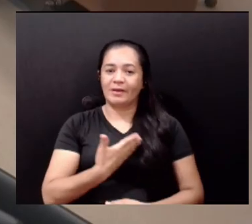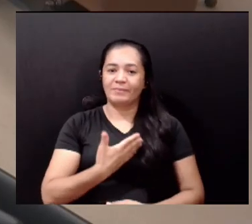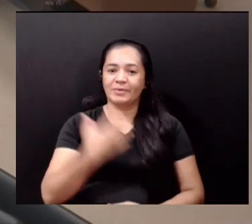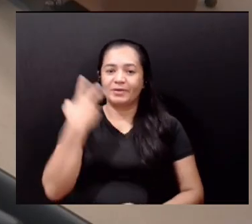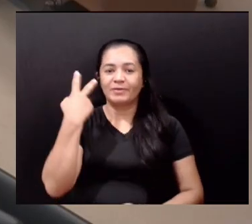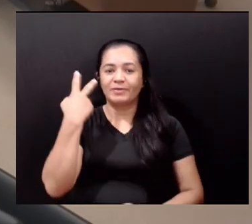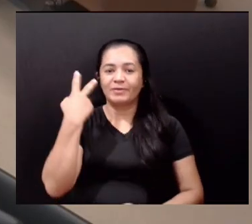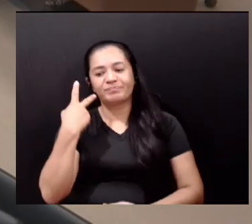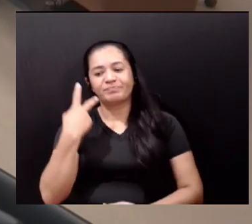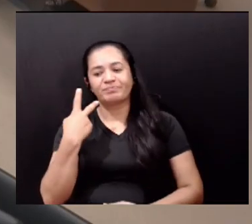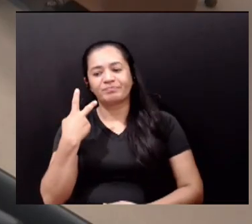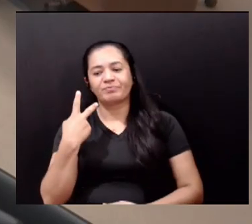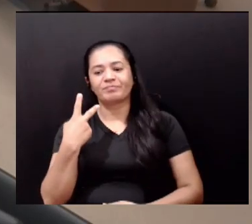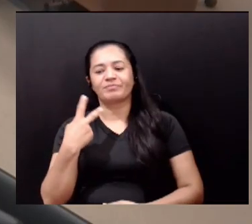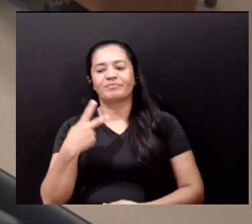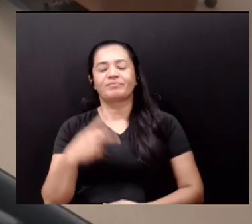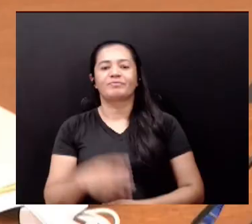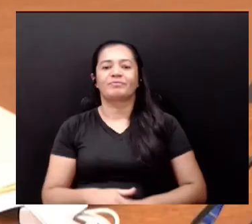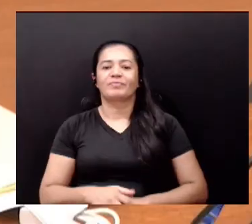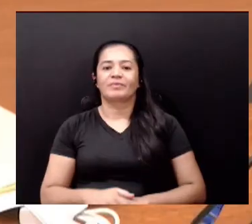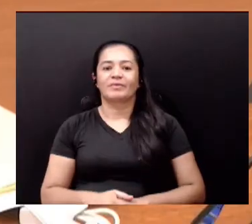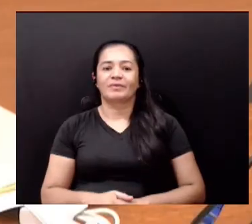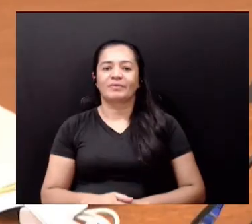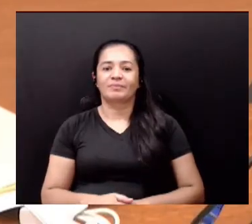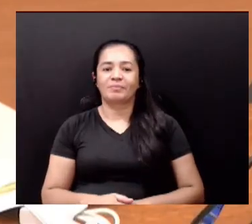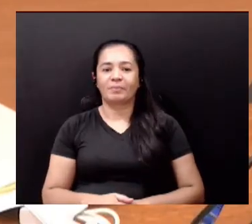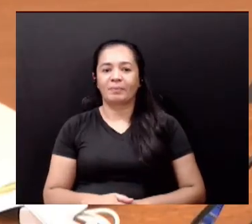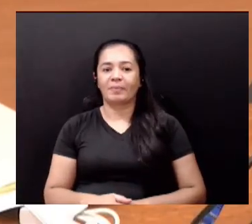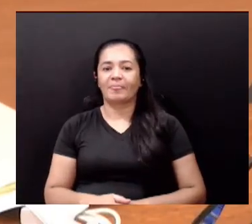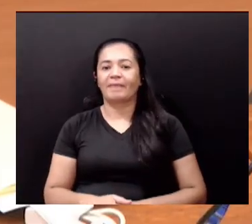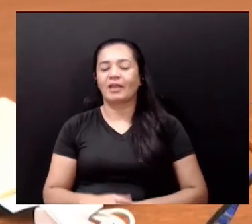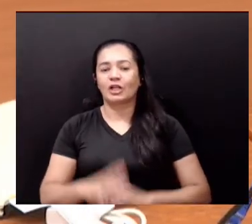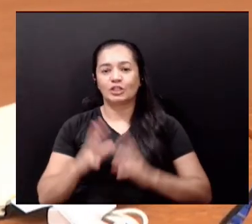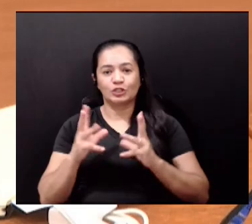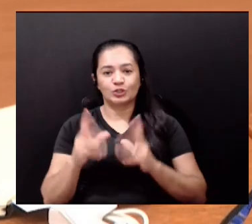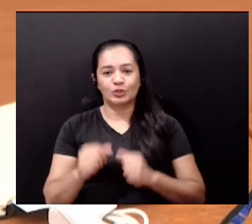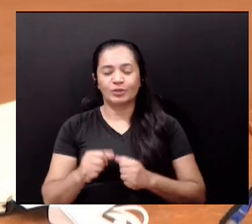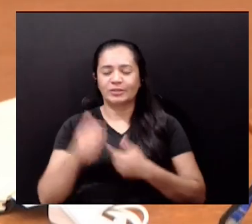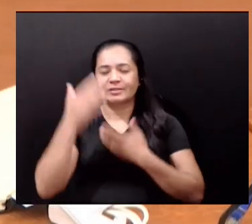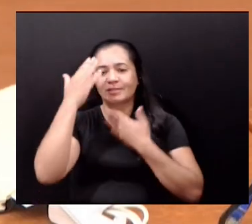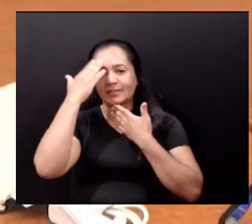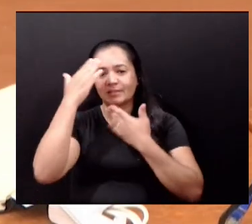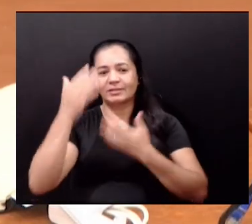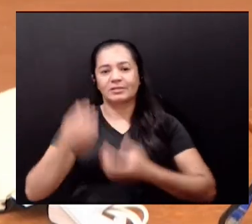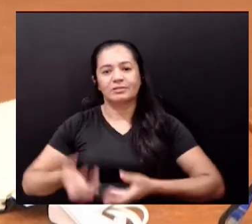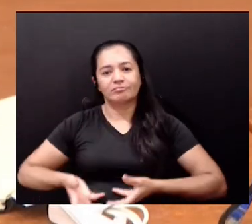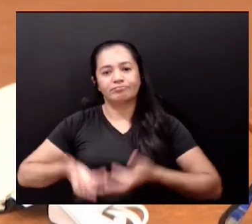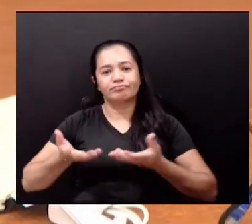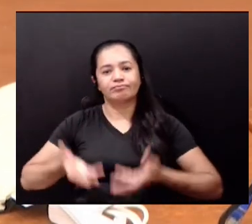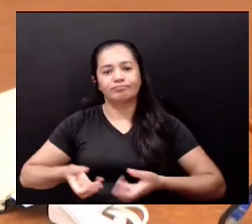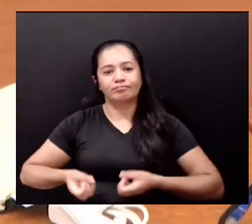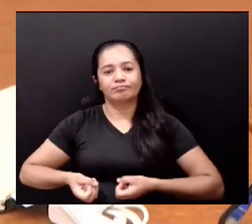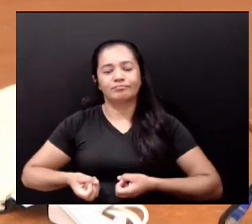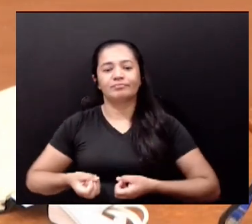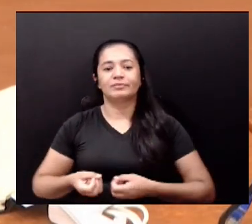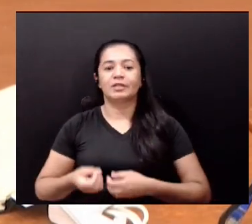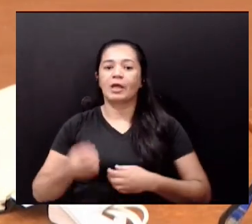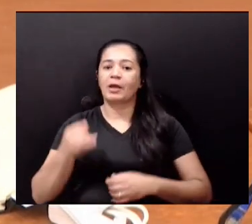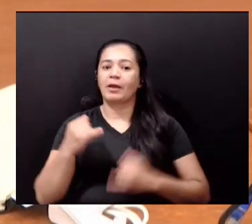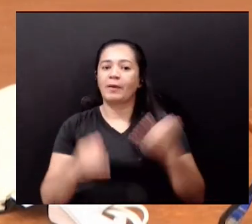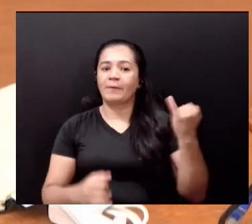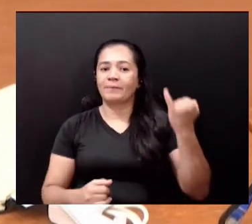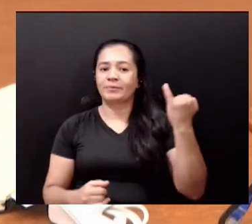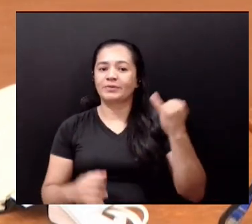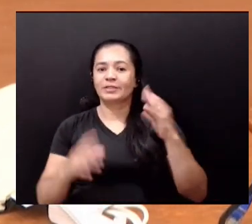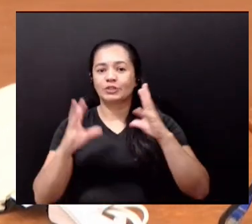a Paola, a Tamires, agradecer pela contribuições muito importantes para o nosso debate, e a todos e todas que estão aqui com a